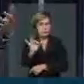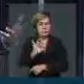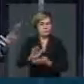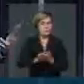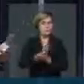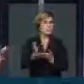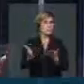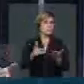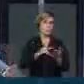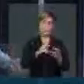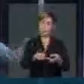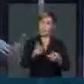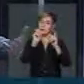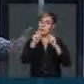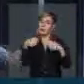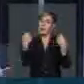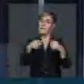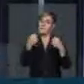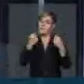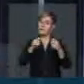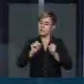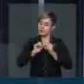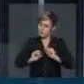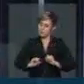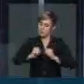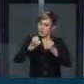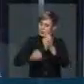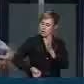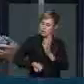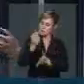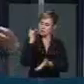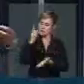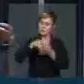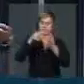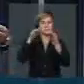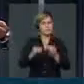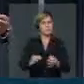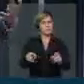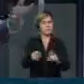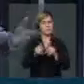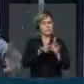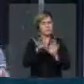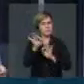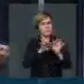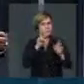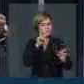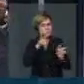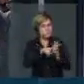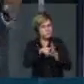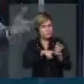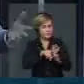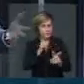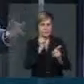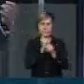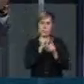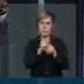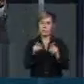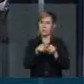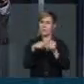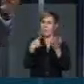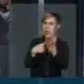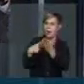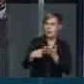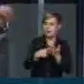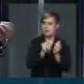Então se percebe que é preciso que se faça um arranjo e também uma identificação e um grande pacto